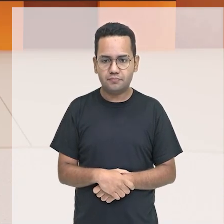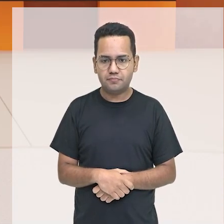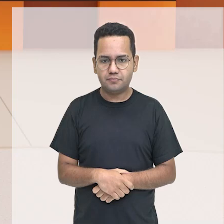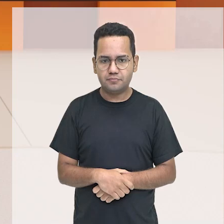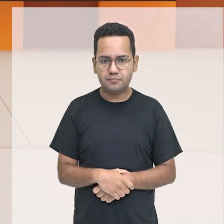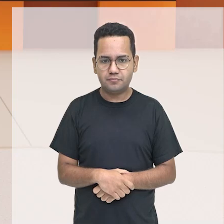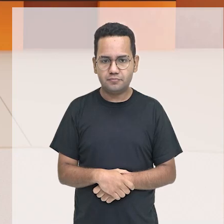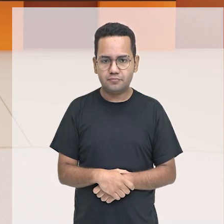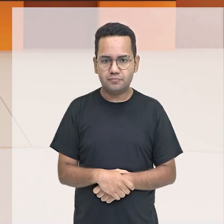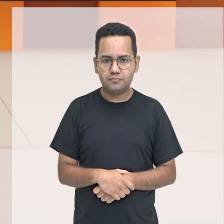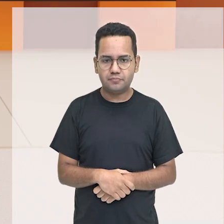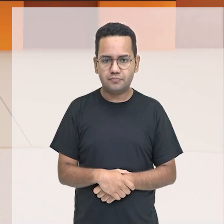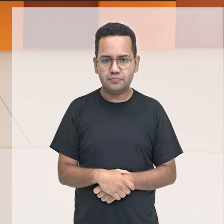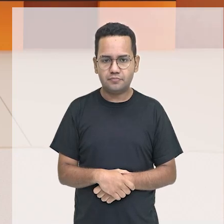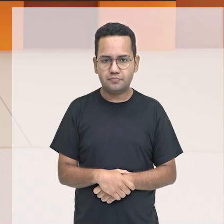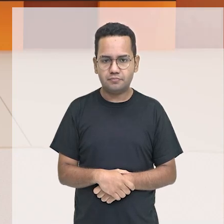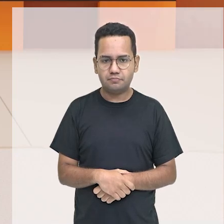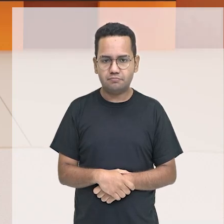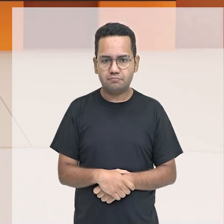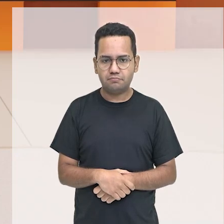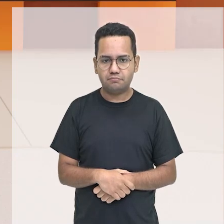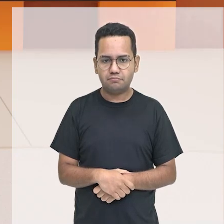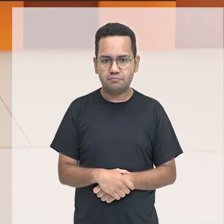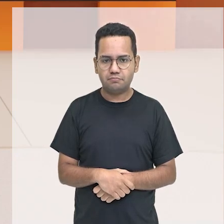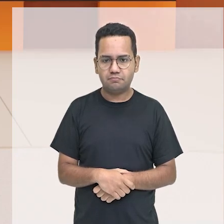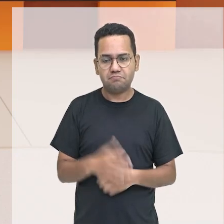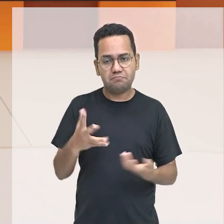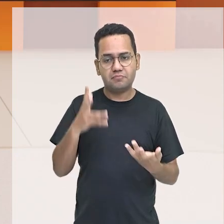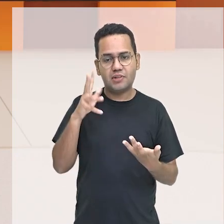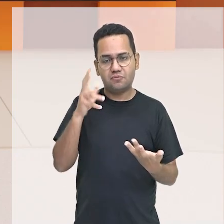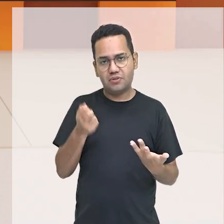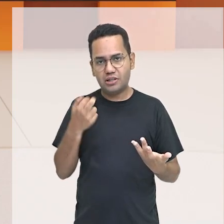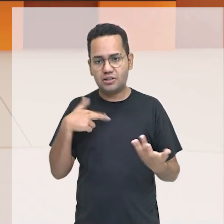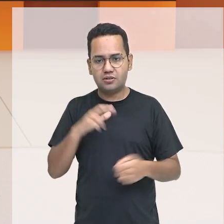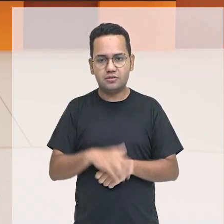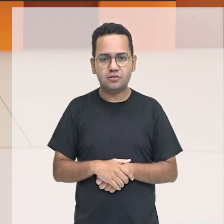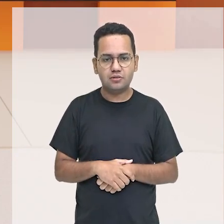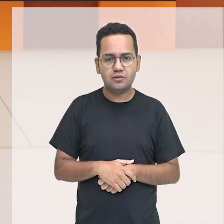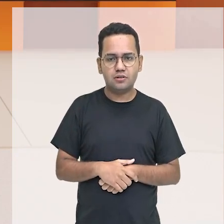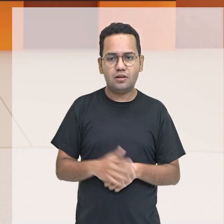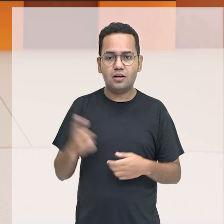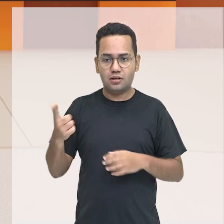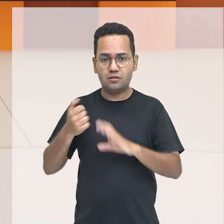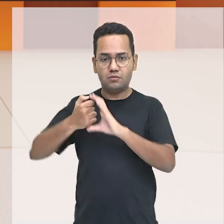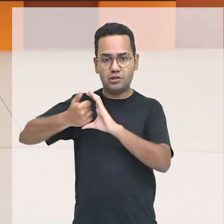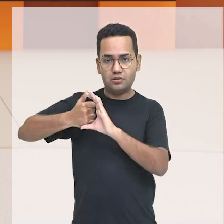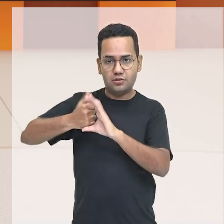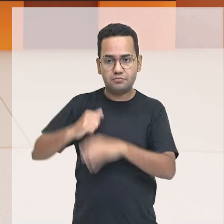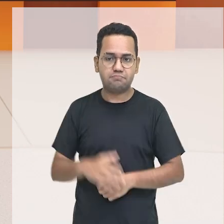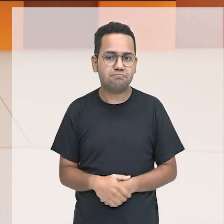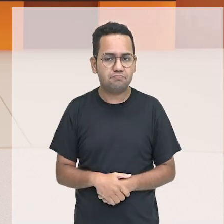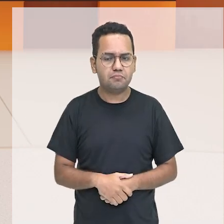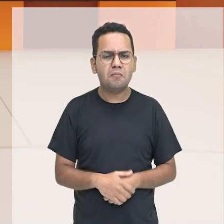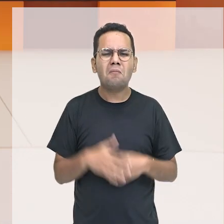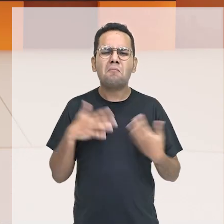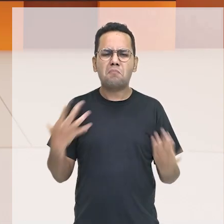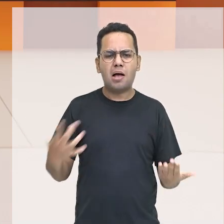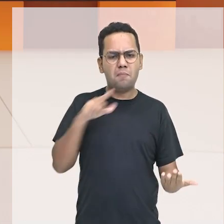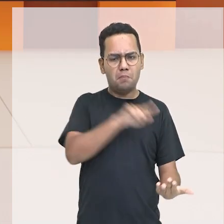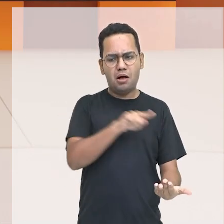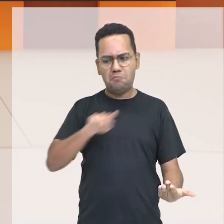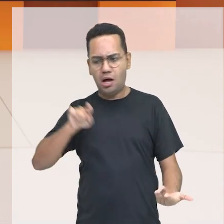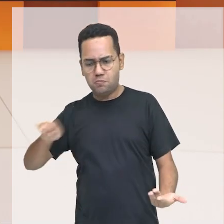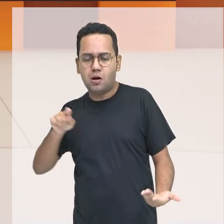um representante de uma religião provavelmente africana e aqui o cristianismo. Esse diálogo entre